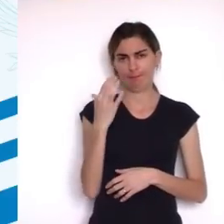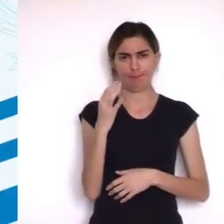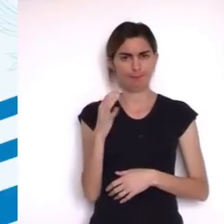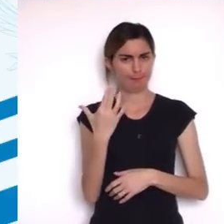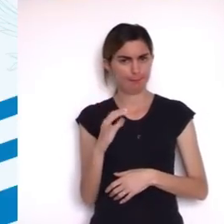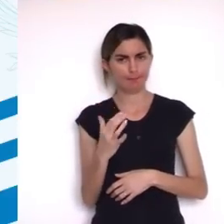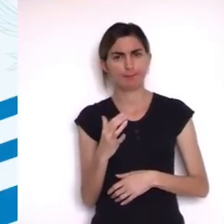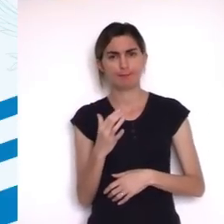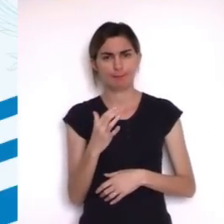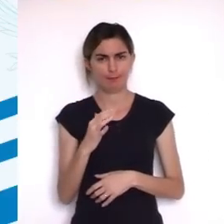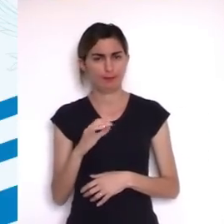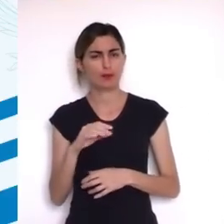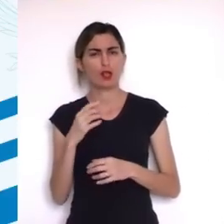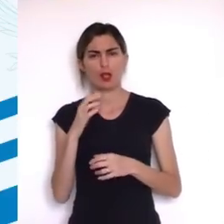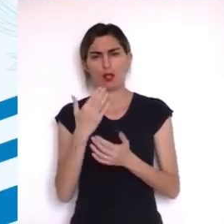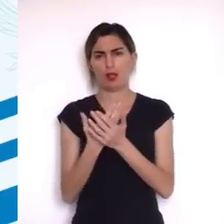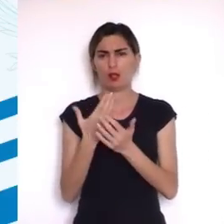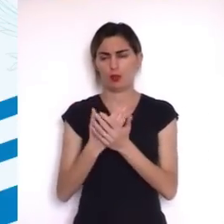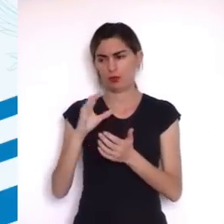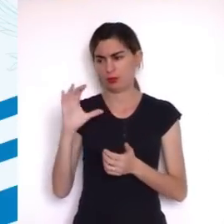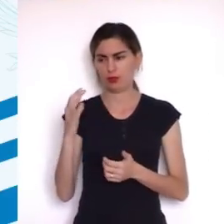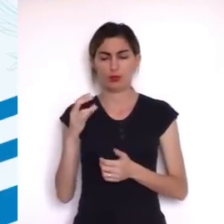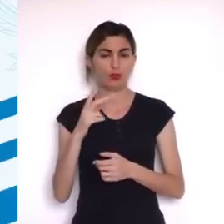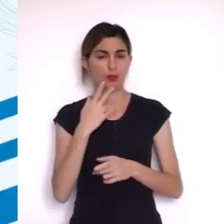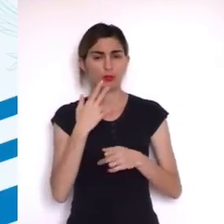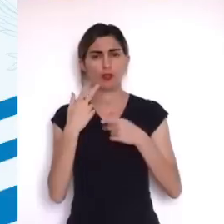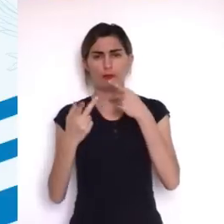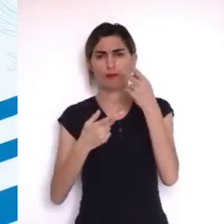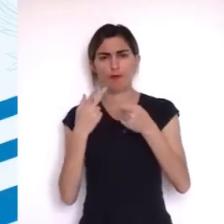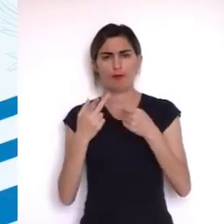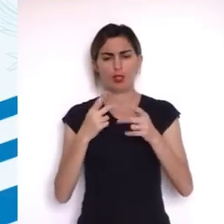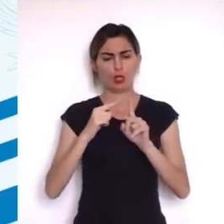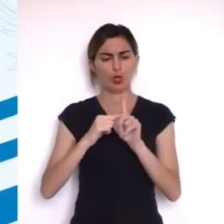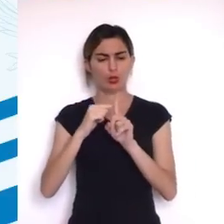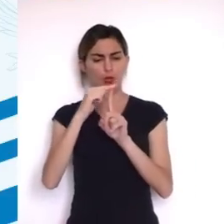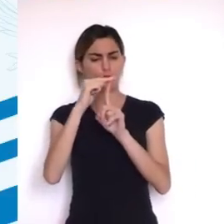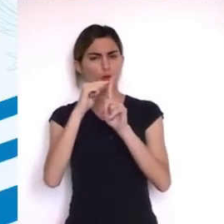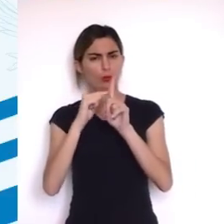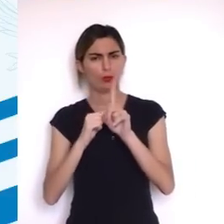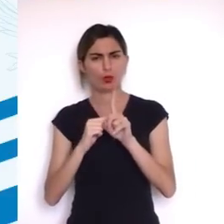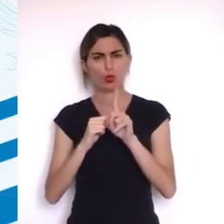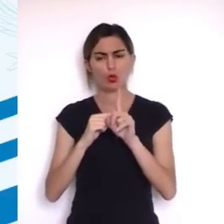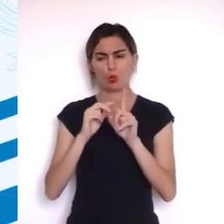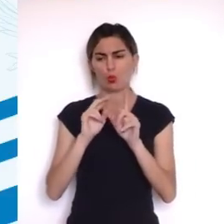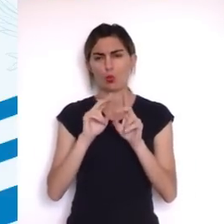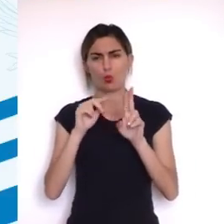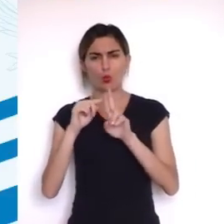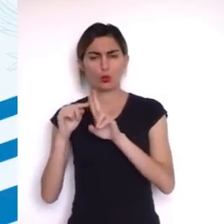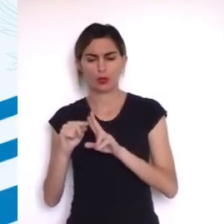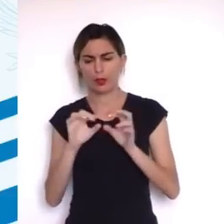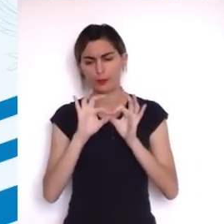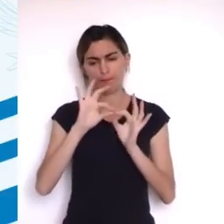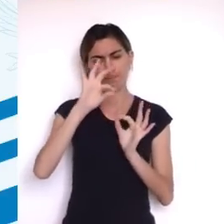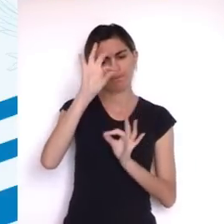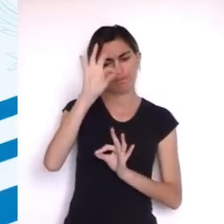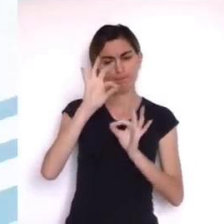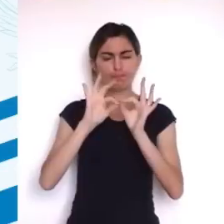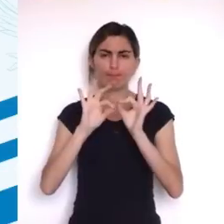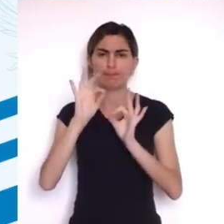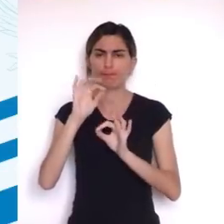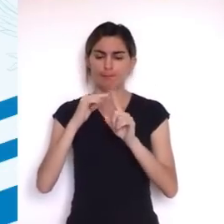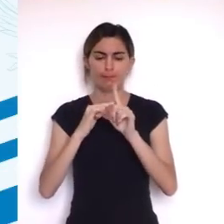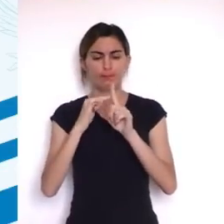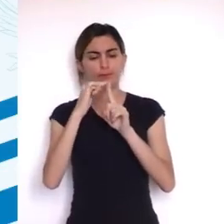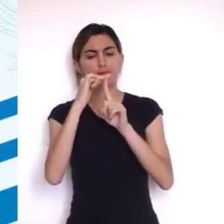de ciências. Uma aula de ciências que vai falar sobre temperatura e suas unidades de medida.